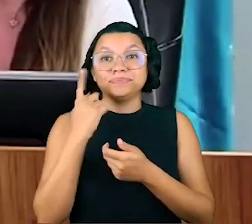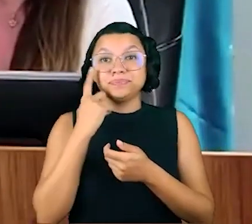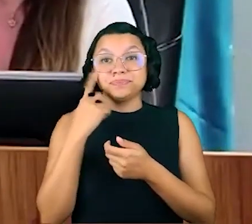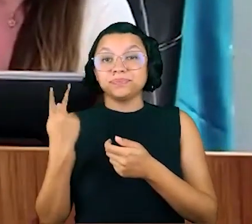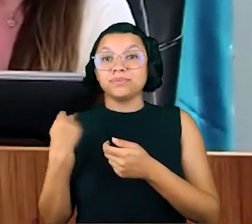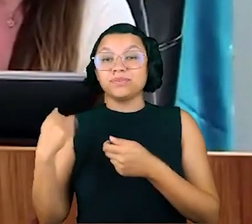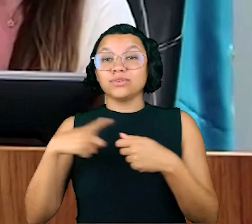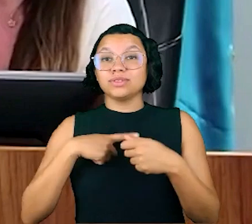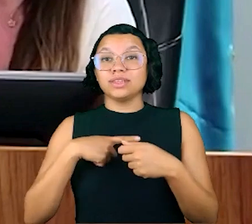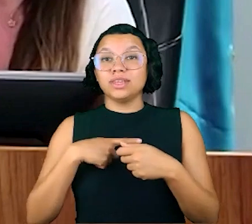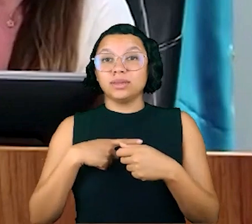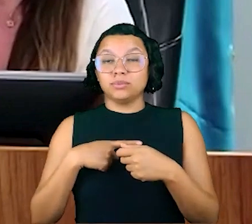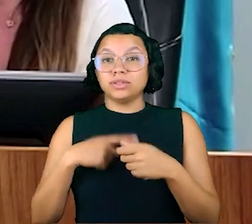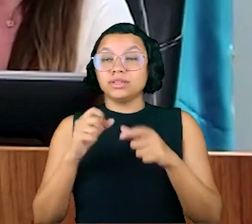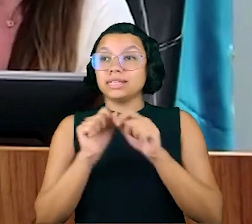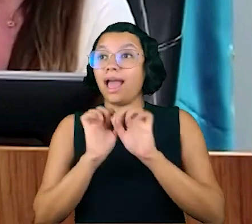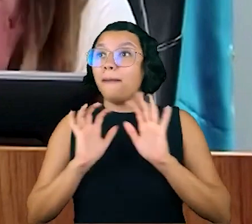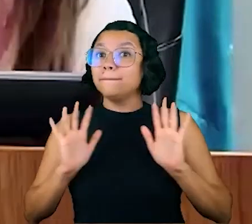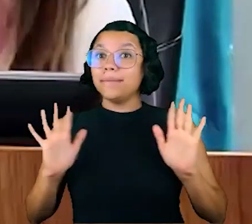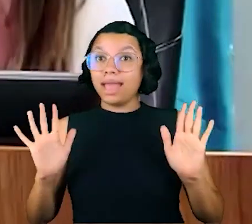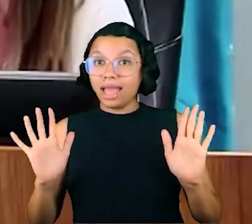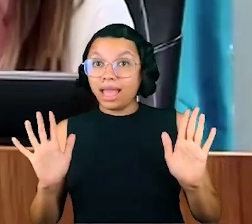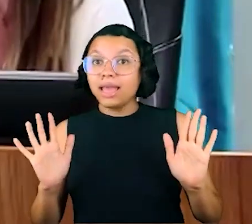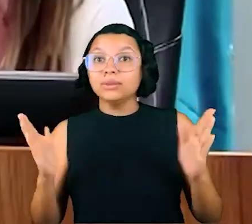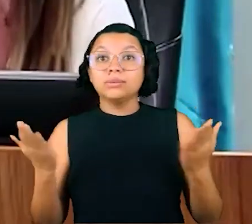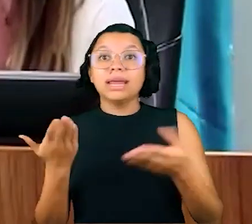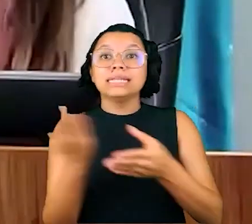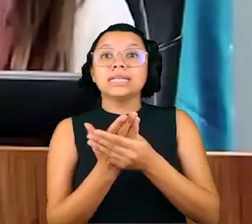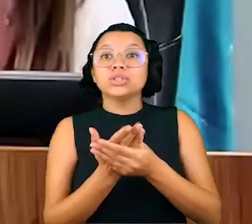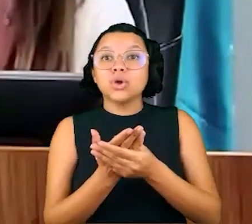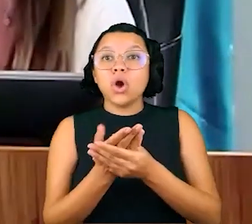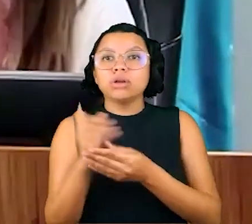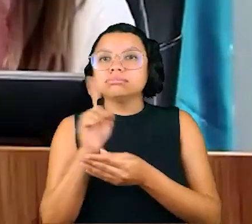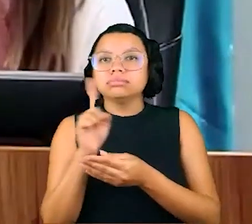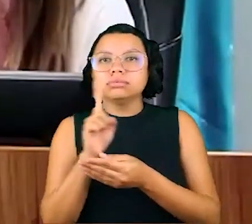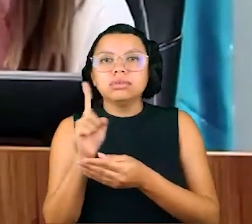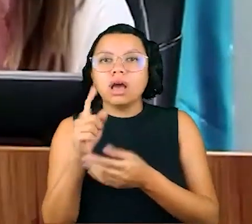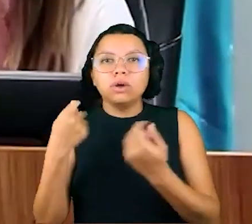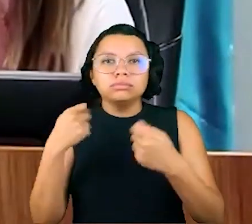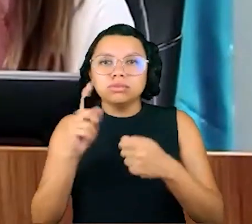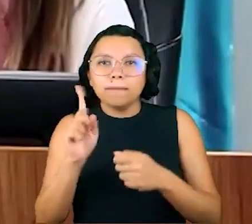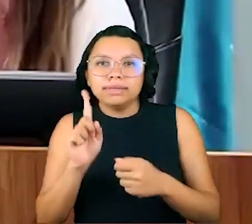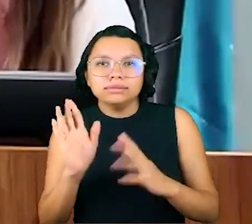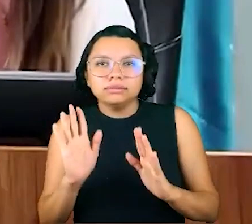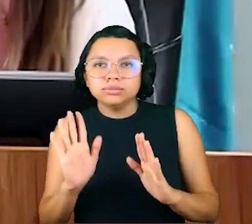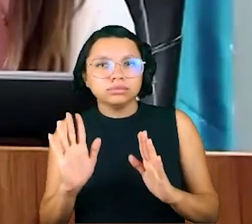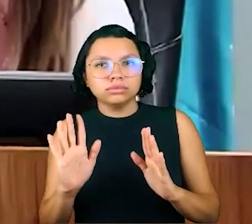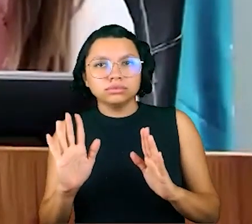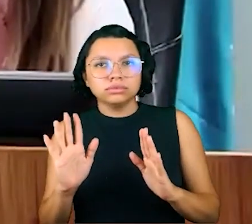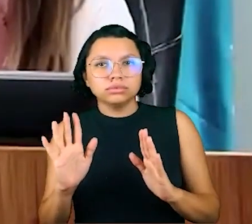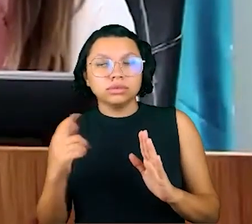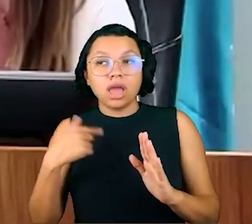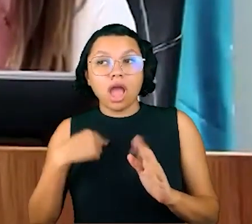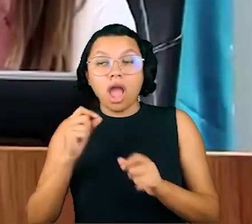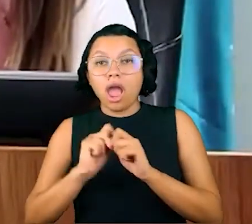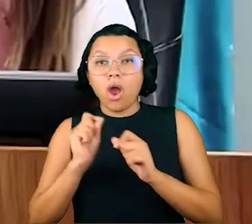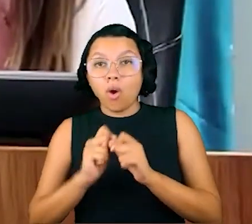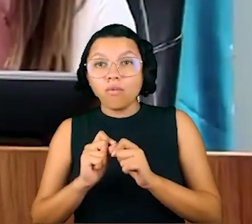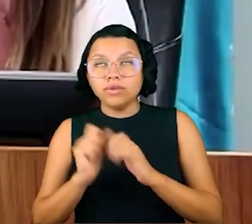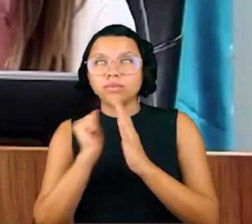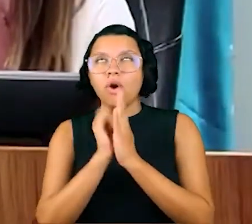vejam, nós temos que estar abertos para essas ações? Não, nós não temos. E eu